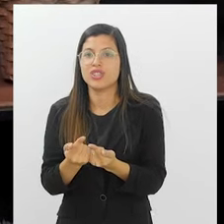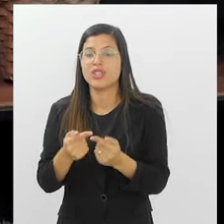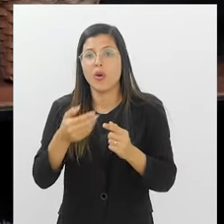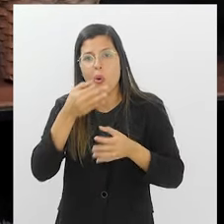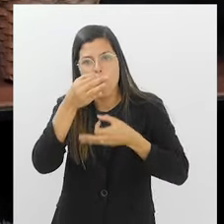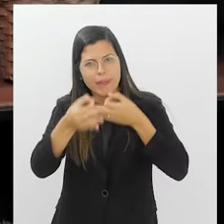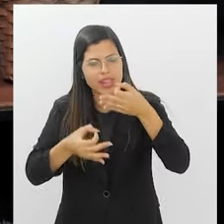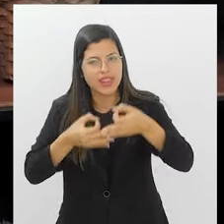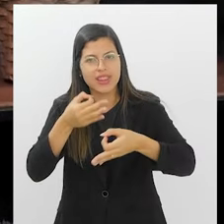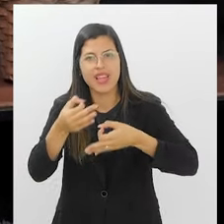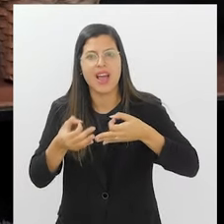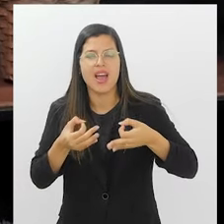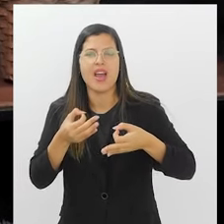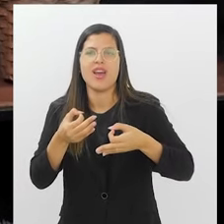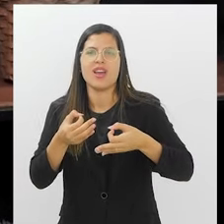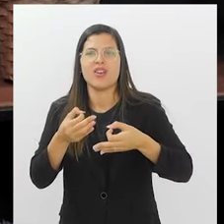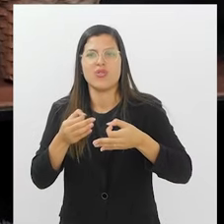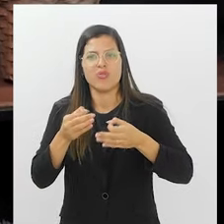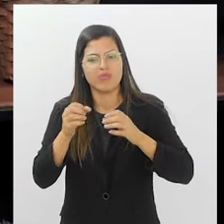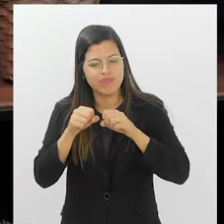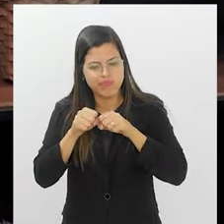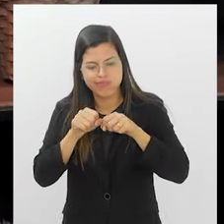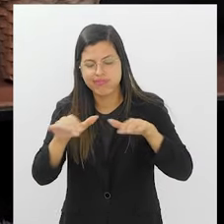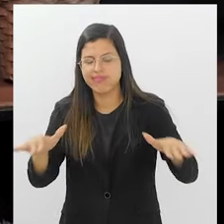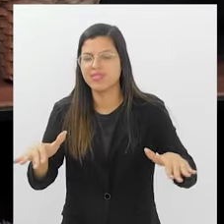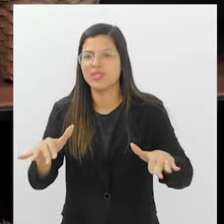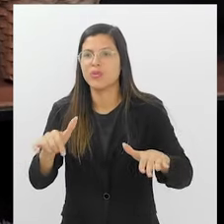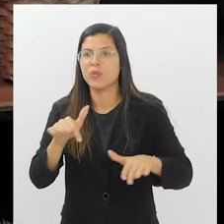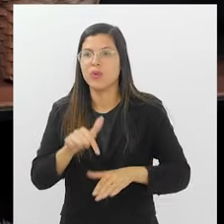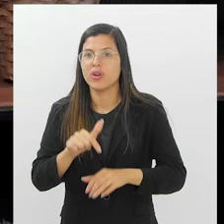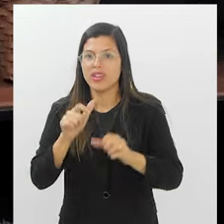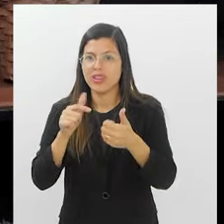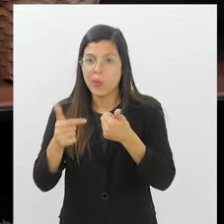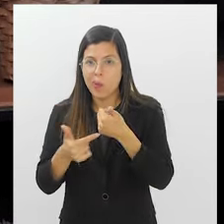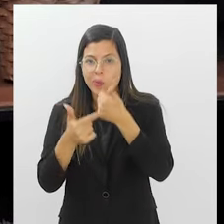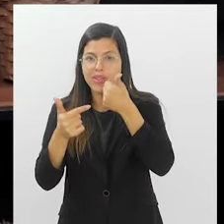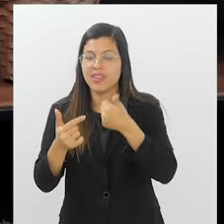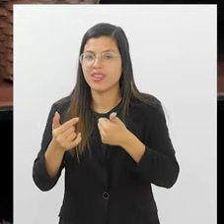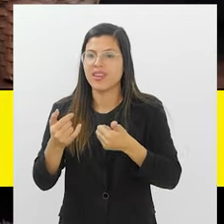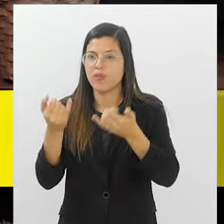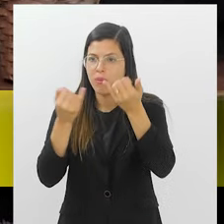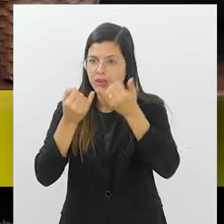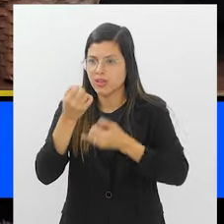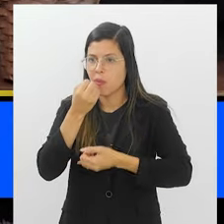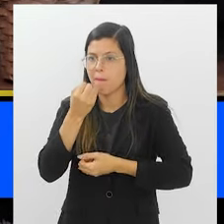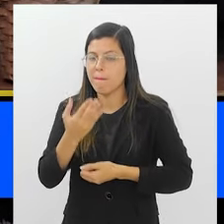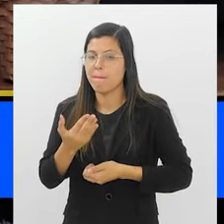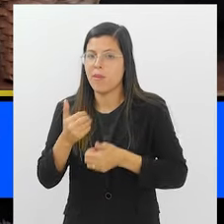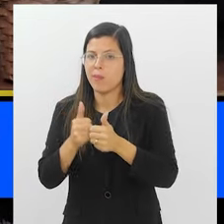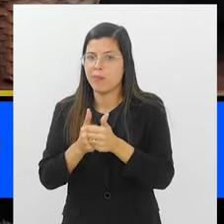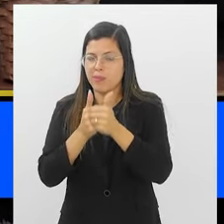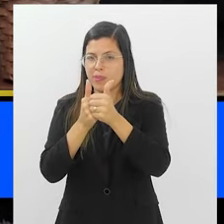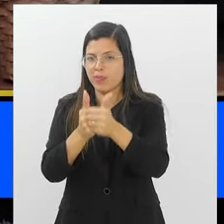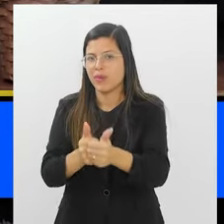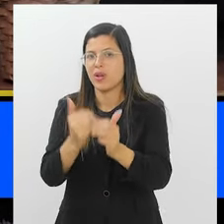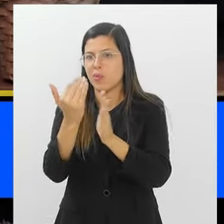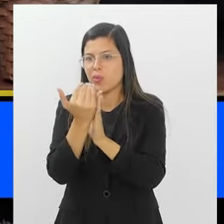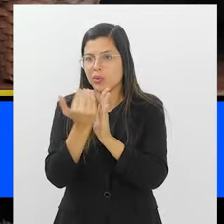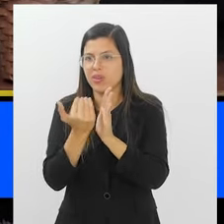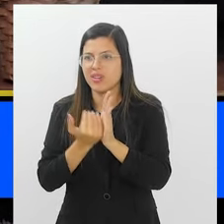alerj.rj.gov.br. Deixe seu comentário, curta, compartilhe. Afinal, informação nunca é demais. Acompanhe toda a